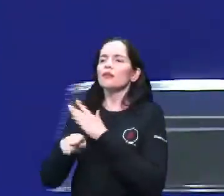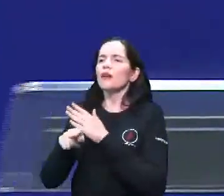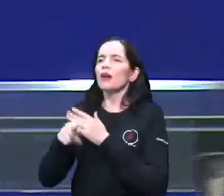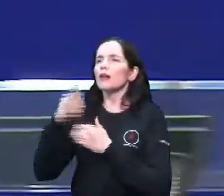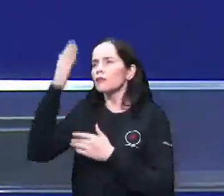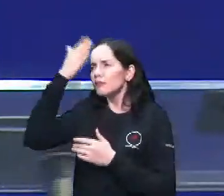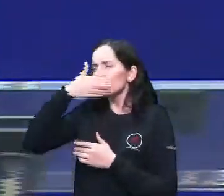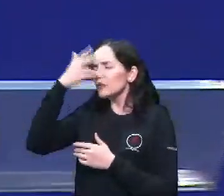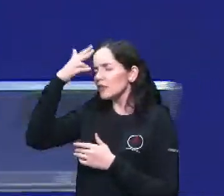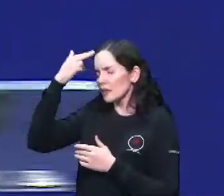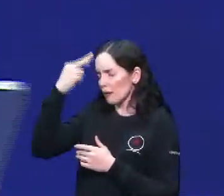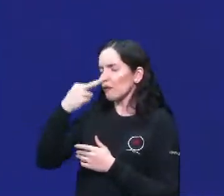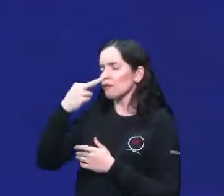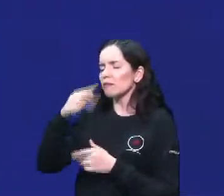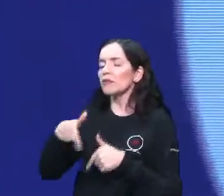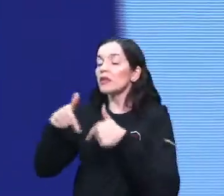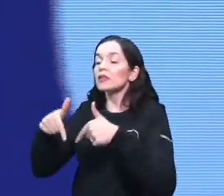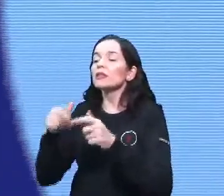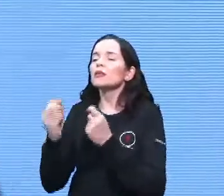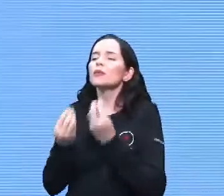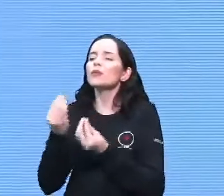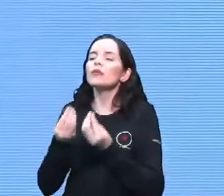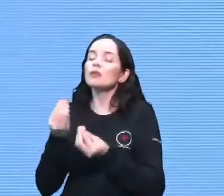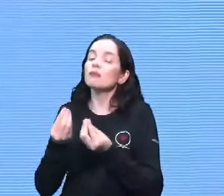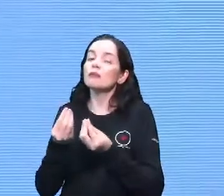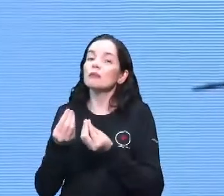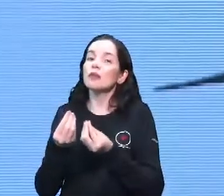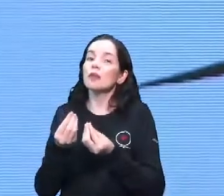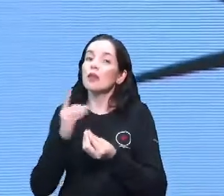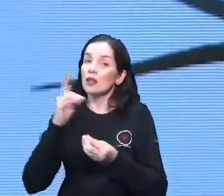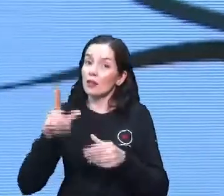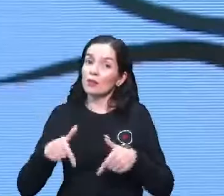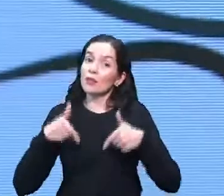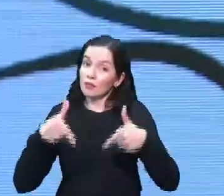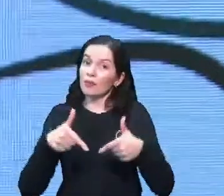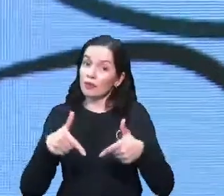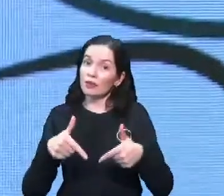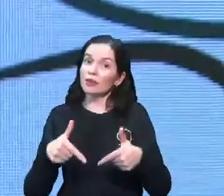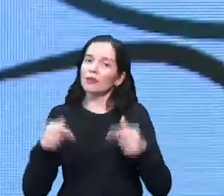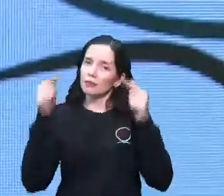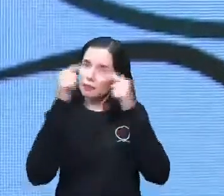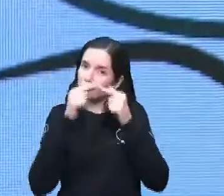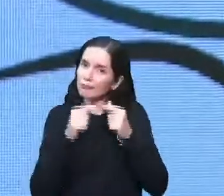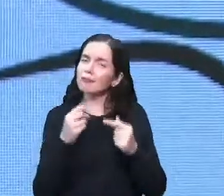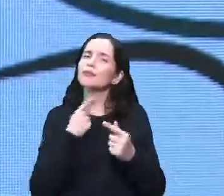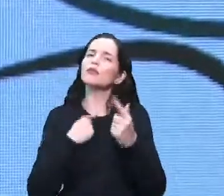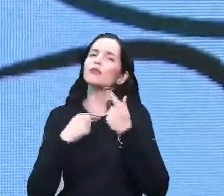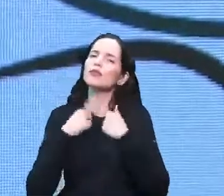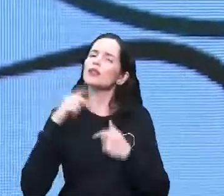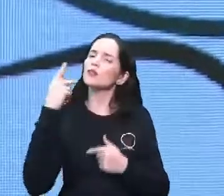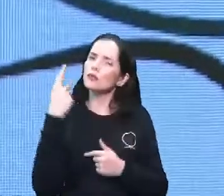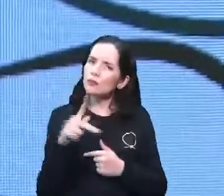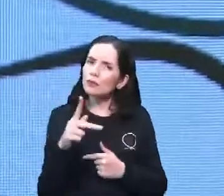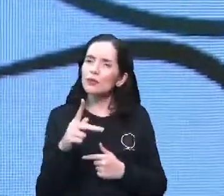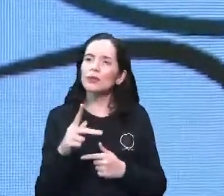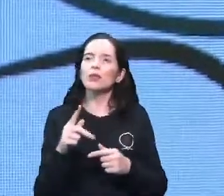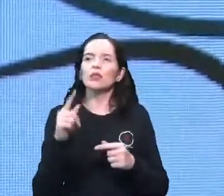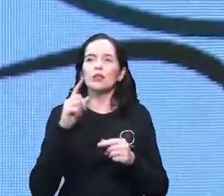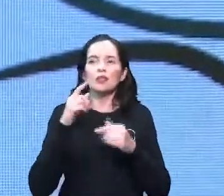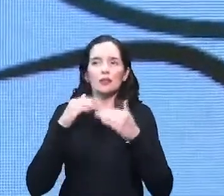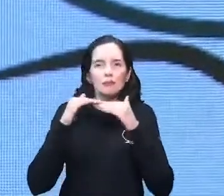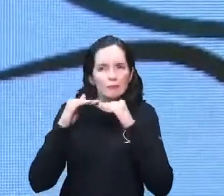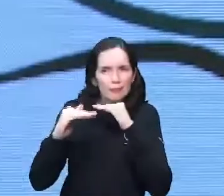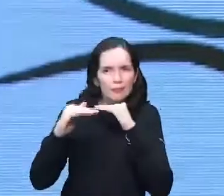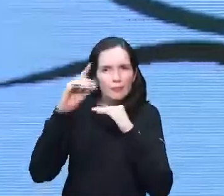faça? Deus quer fazer o que você deseja, porque se você está alinhado com Deus, o querer é dele e o efetuar é